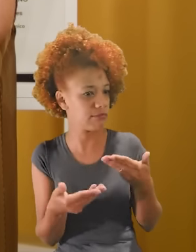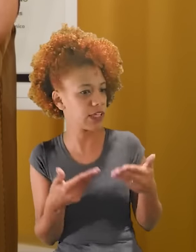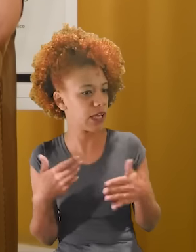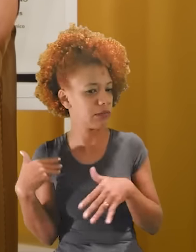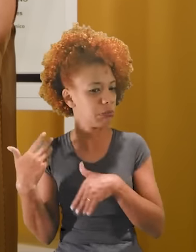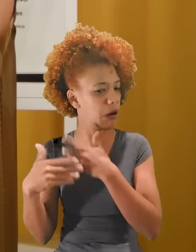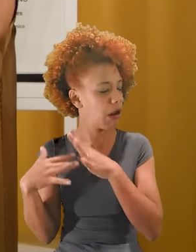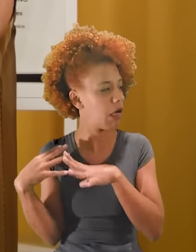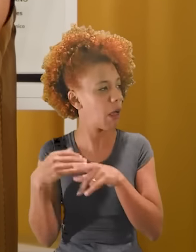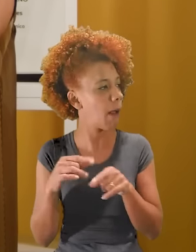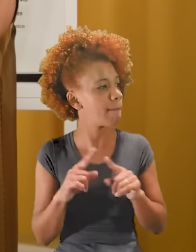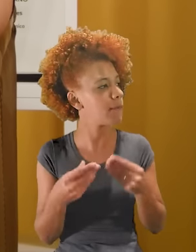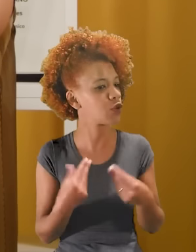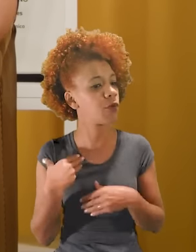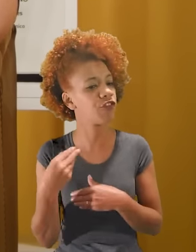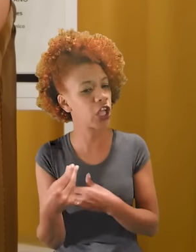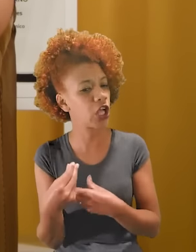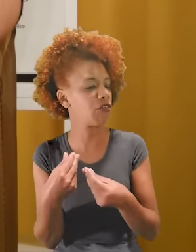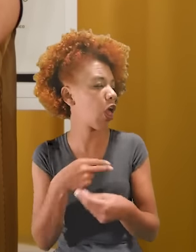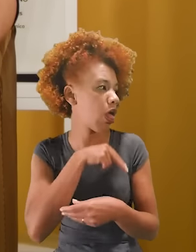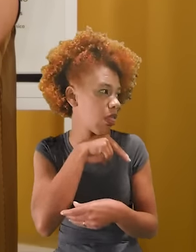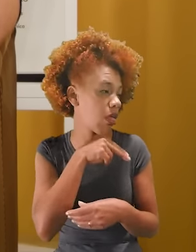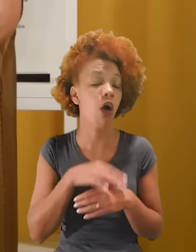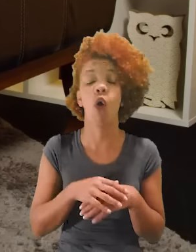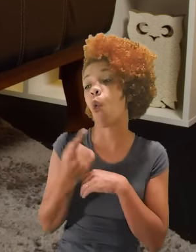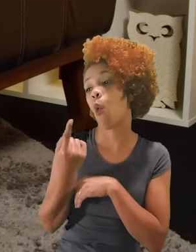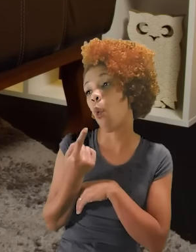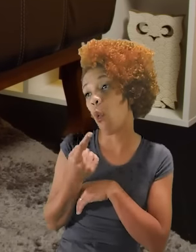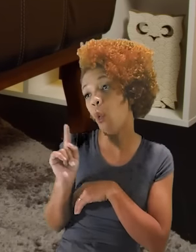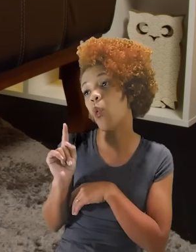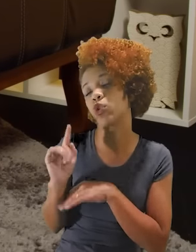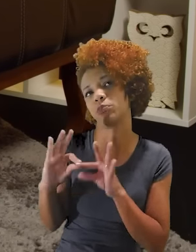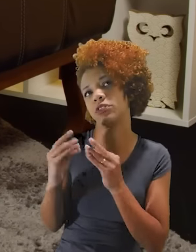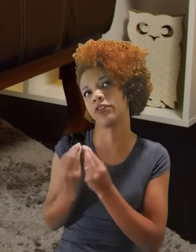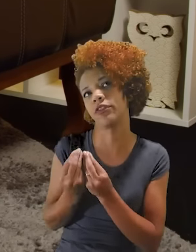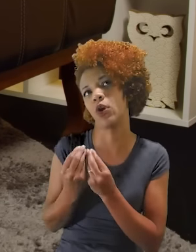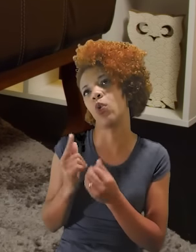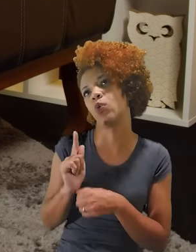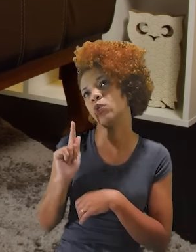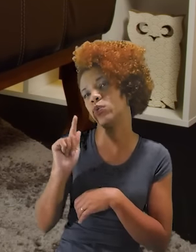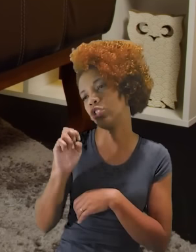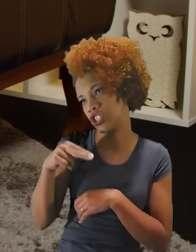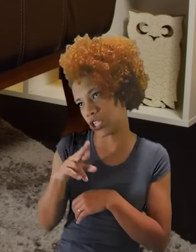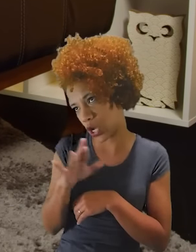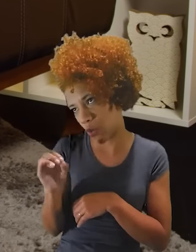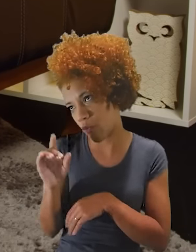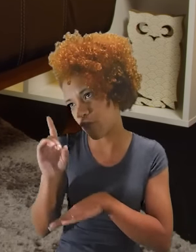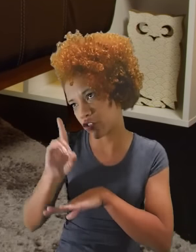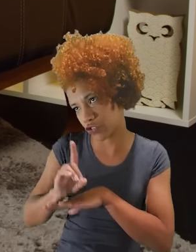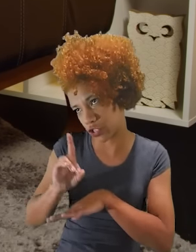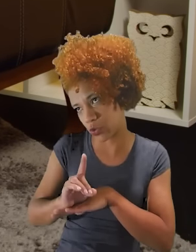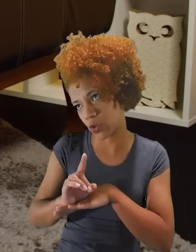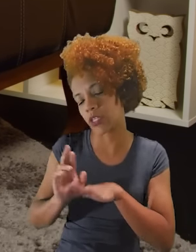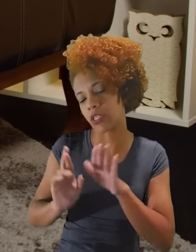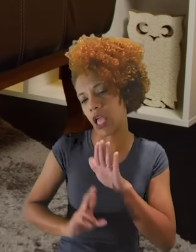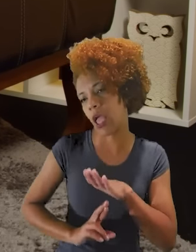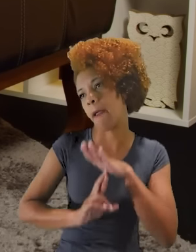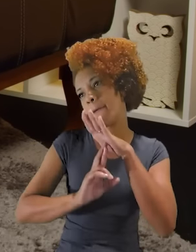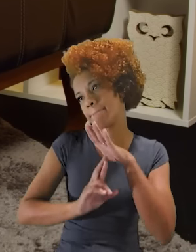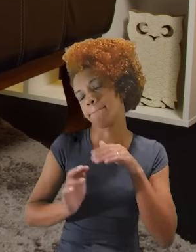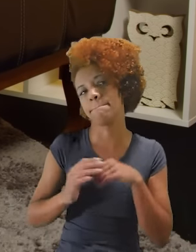meio hereditária e tal. Mas como é que foi? O filho, o legado? O último da família teve assim, o genro do Walt Disney foi um dos diretores, né? Dos CEOs,